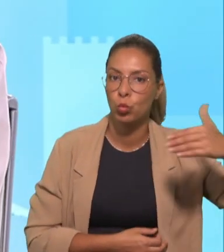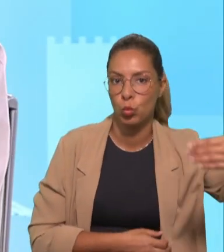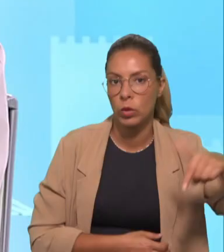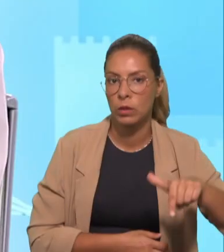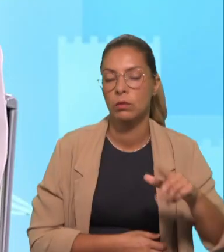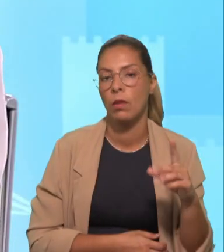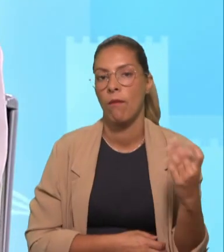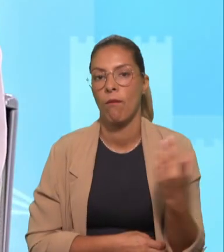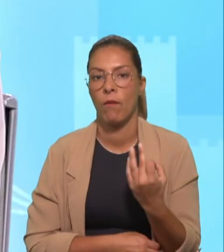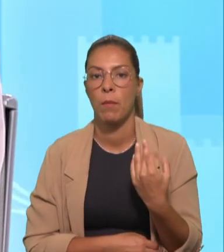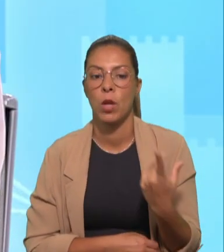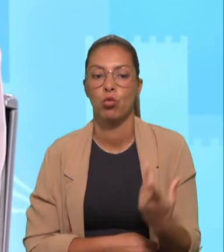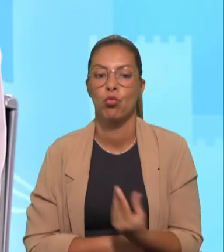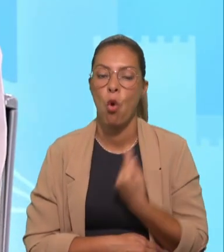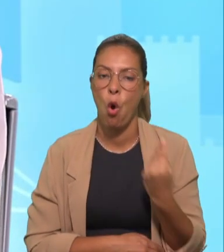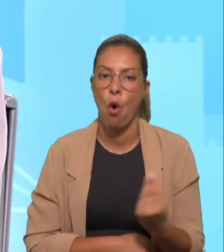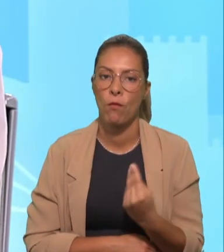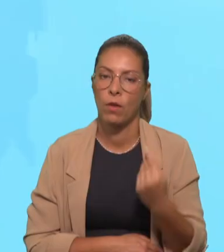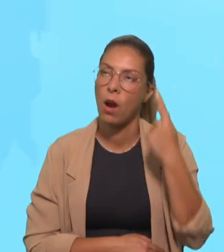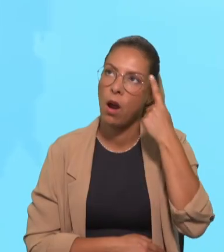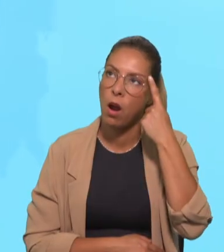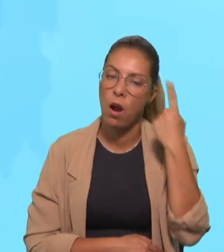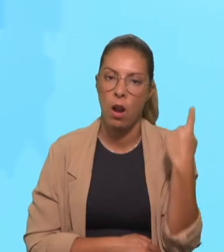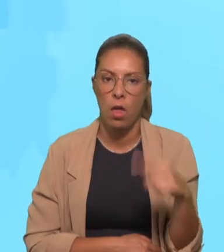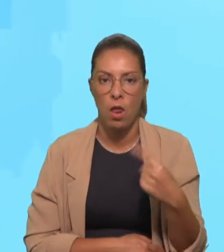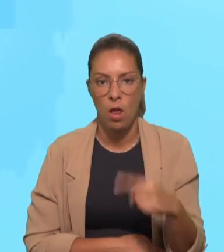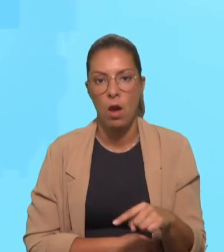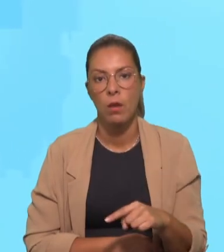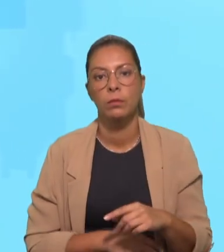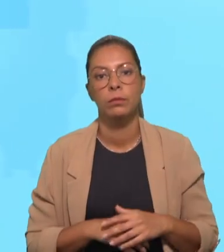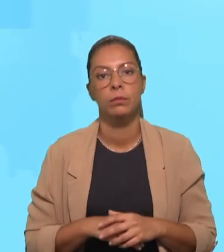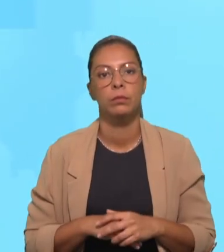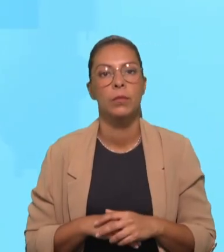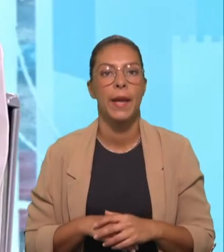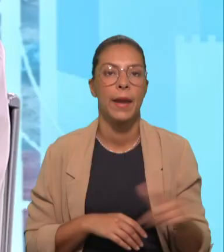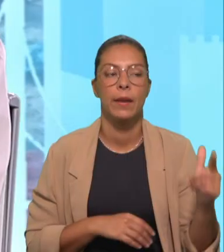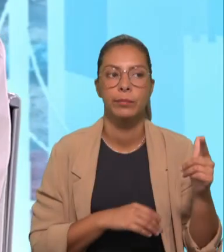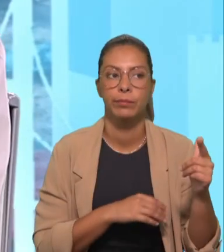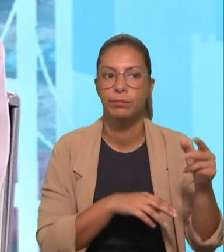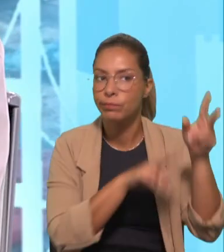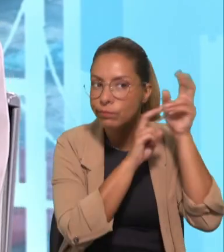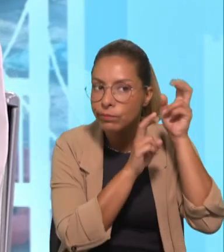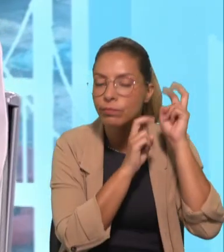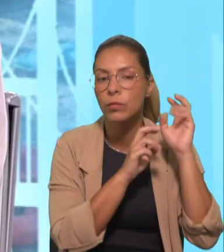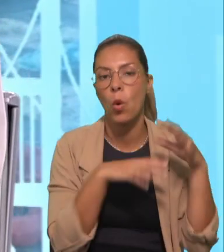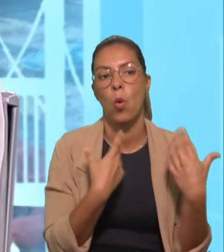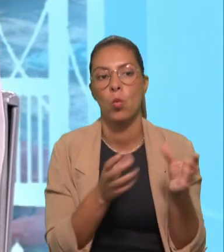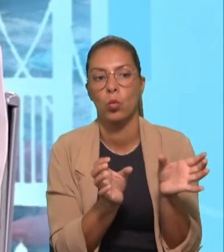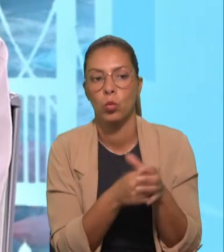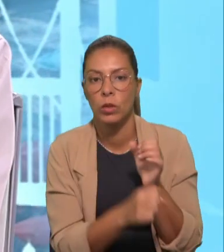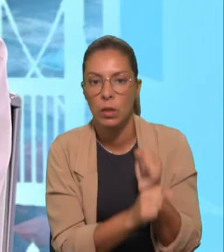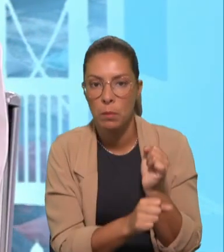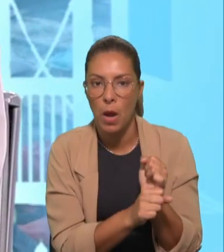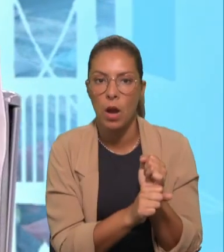E os jovens dão-nos esses sinais. E, portanto, a interação com eles, a escuta, o trabalho conjunto, etc., com todos